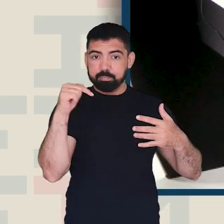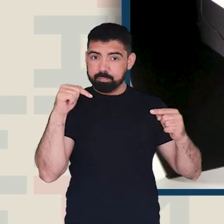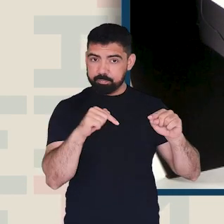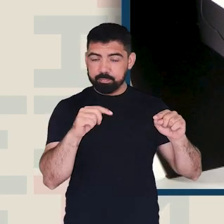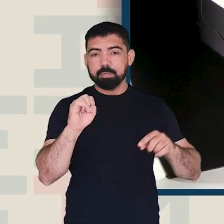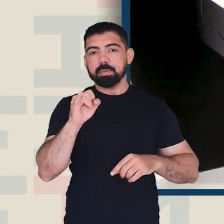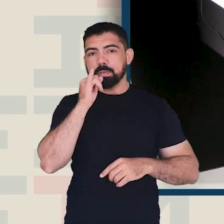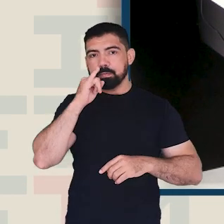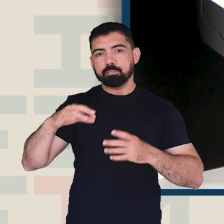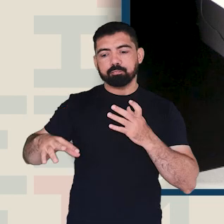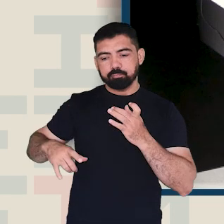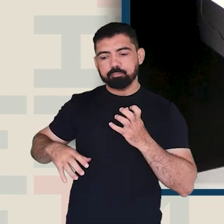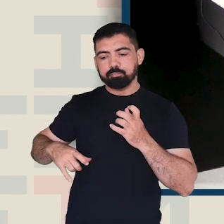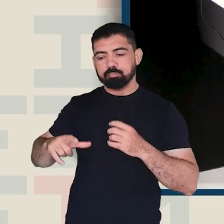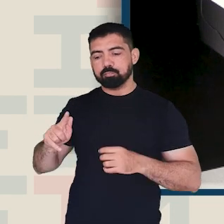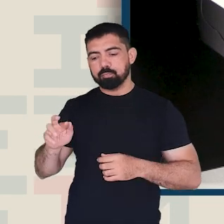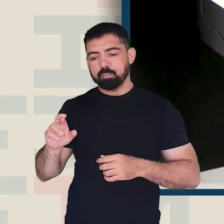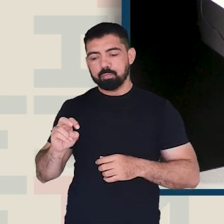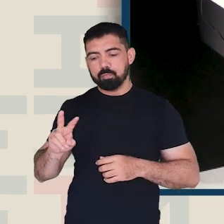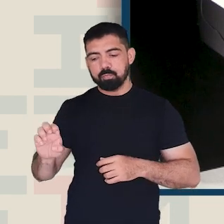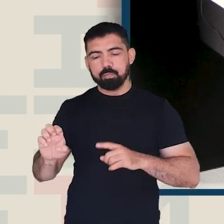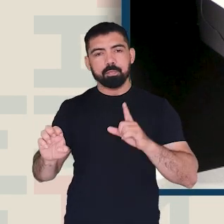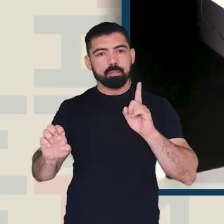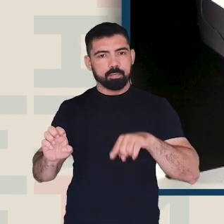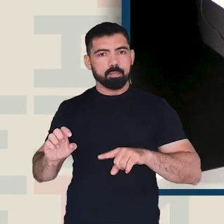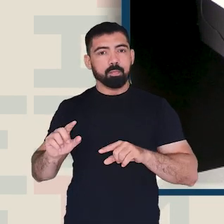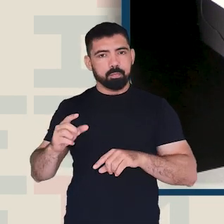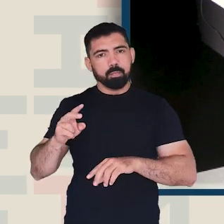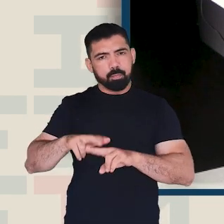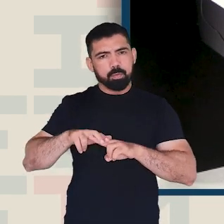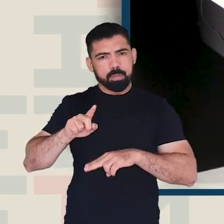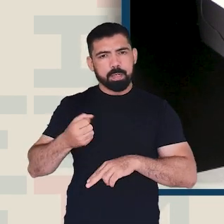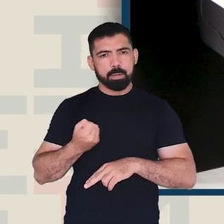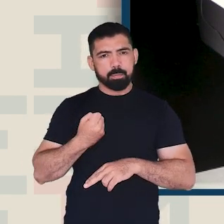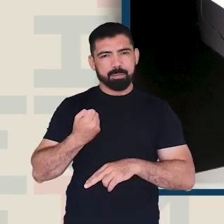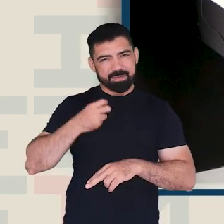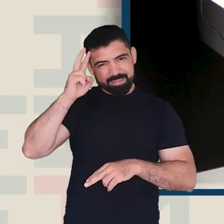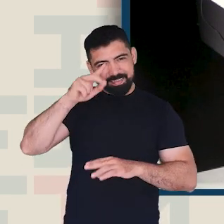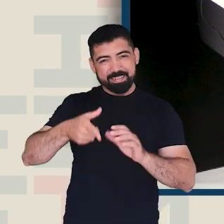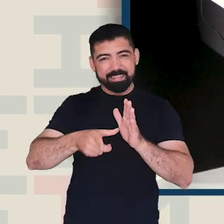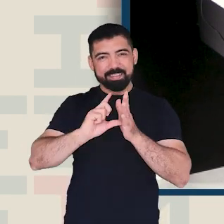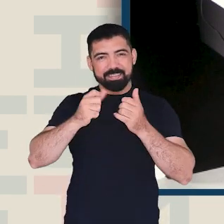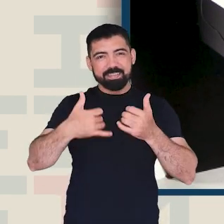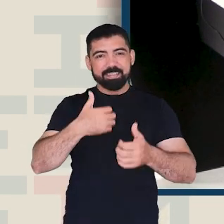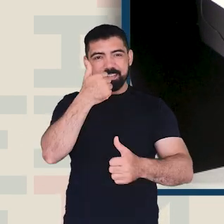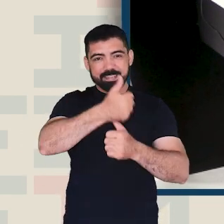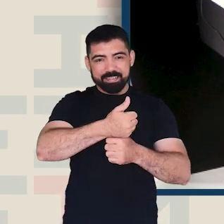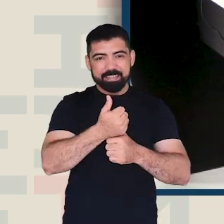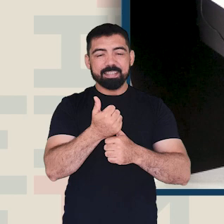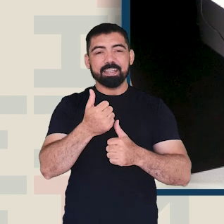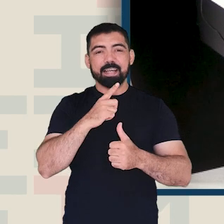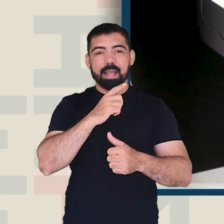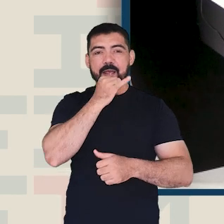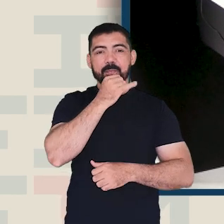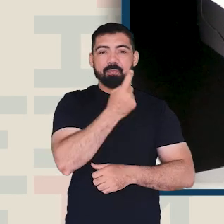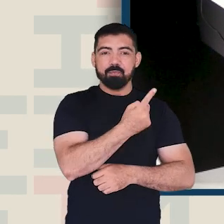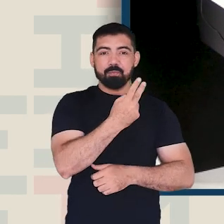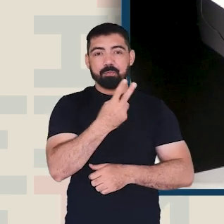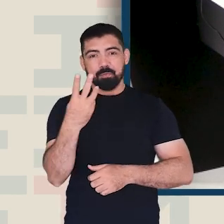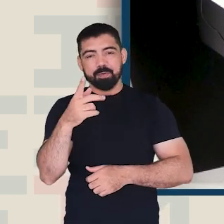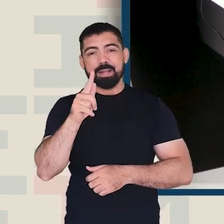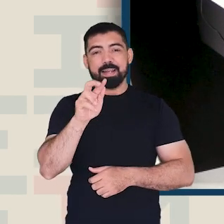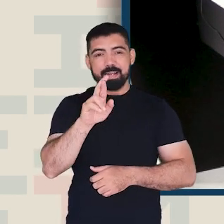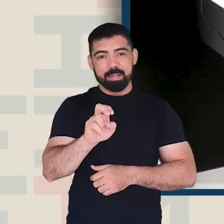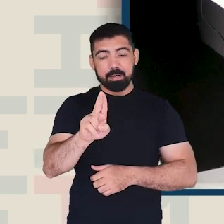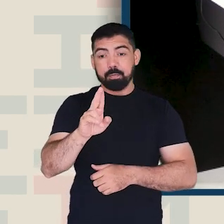groove, por exemplo, ele é tônica, por isso que é importante os números. Tudo que eu falei até agora eu passo a usar porque são coisas importantes.